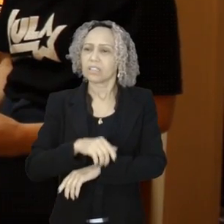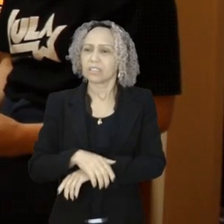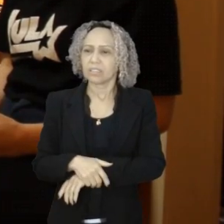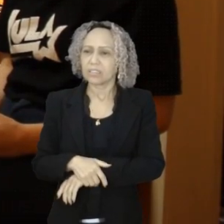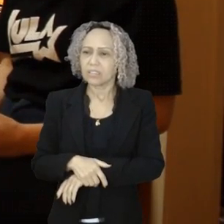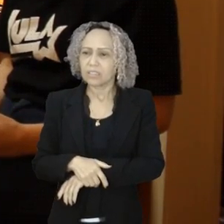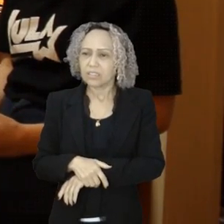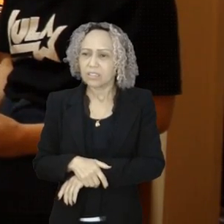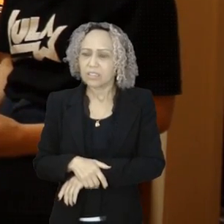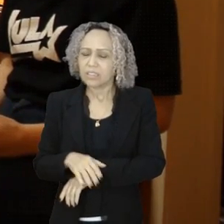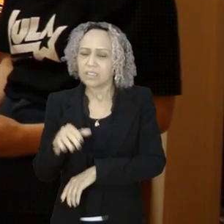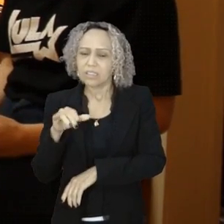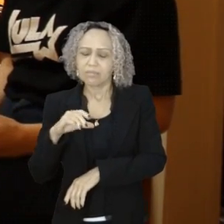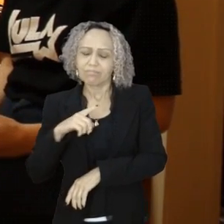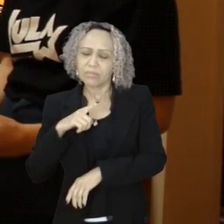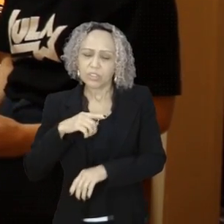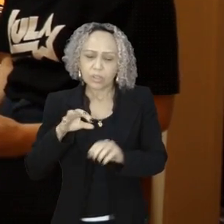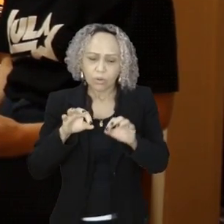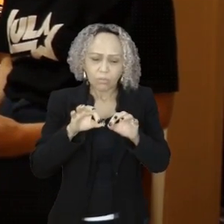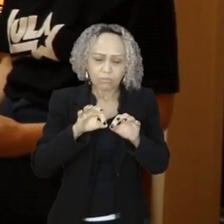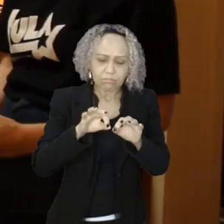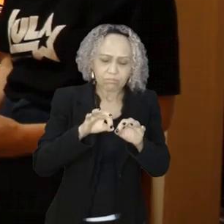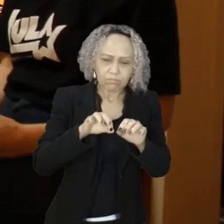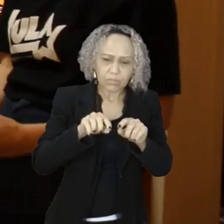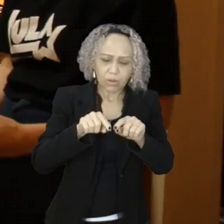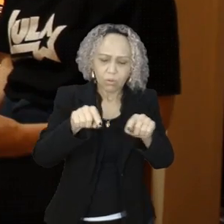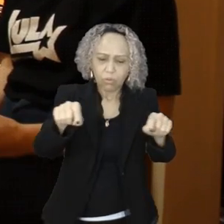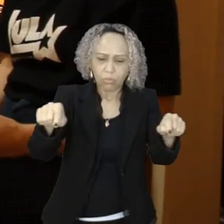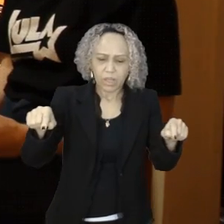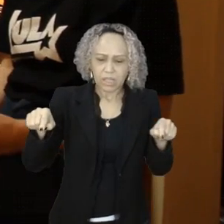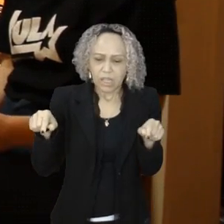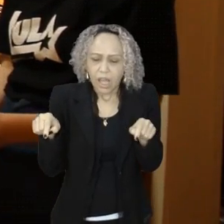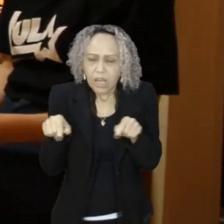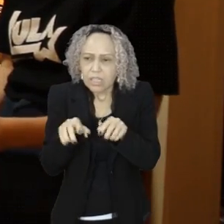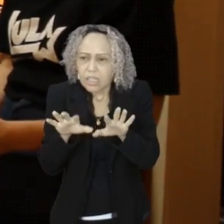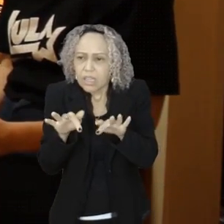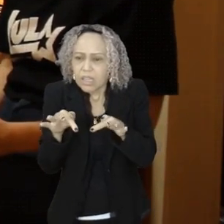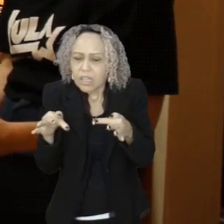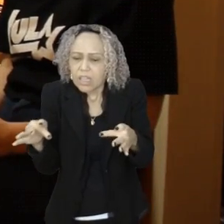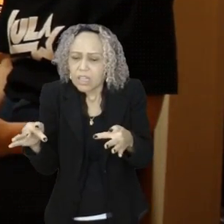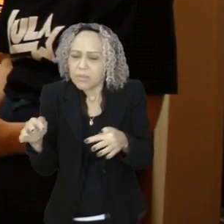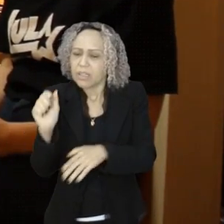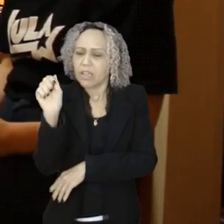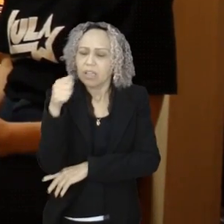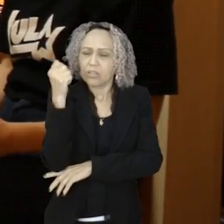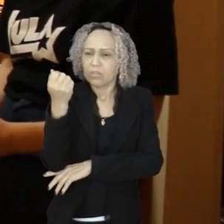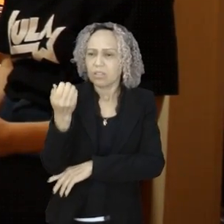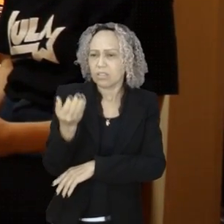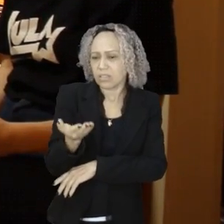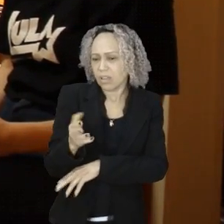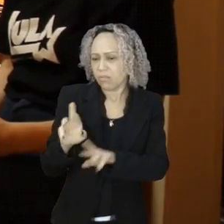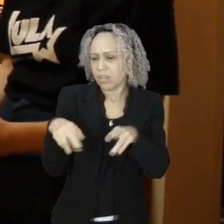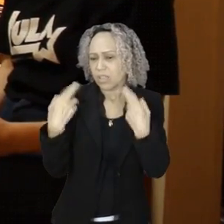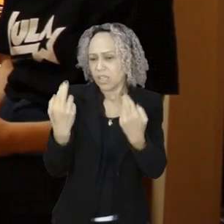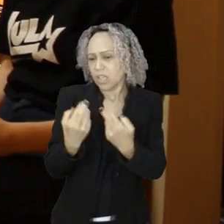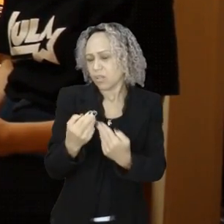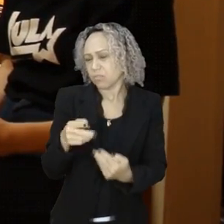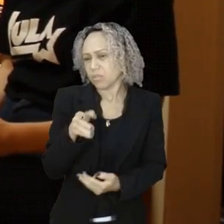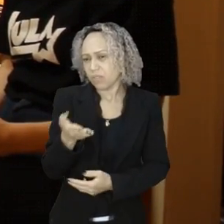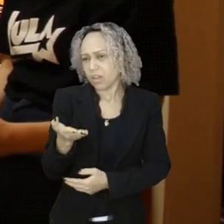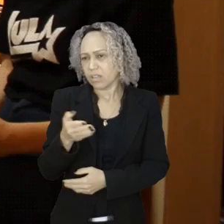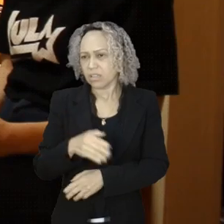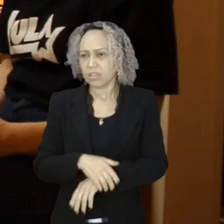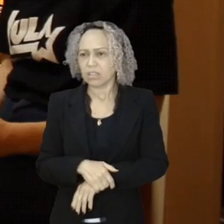uma salinha simples assim, digamos, de favor que eles ocupavam, mas era ali, né? E ali